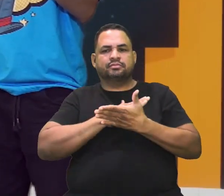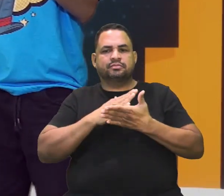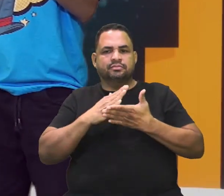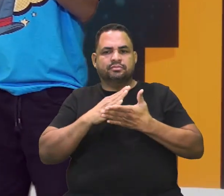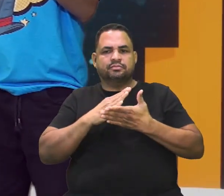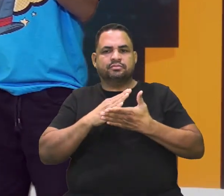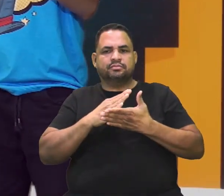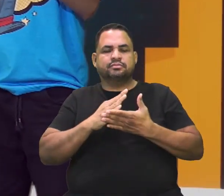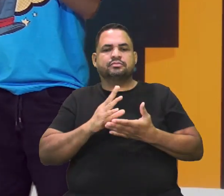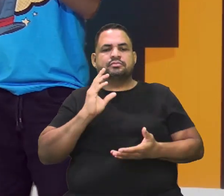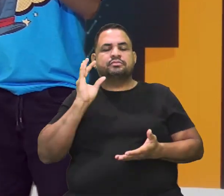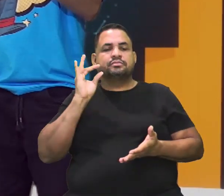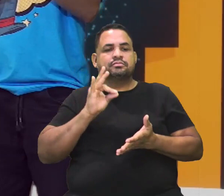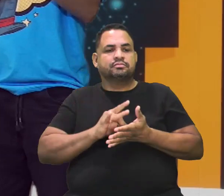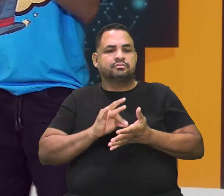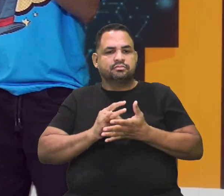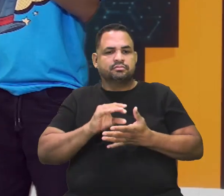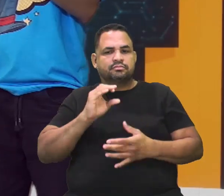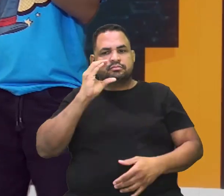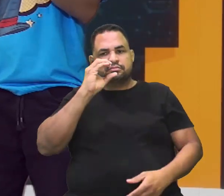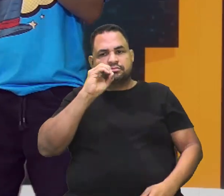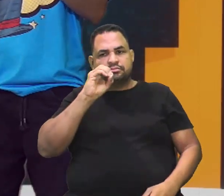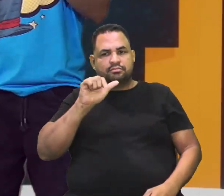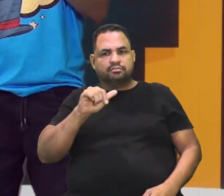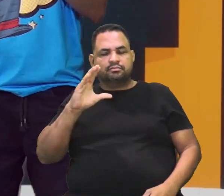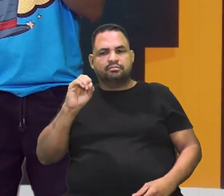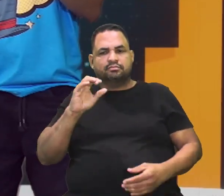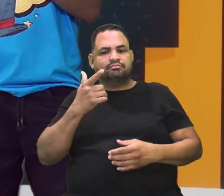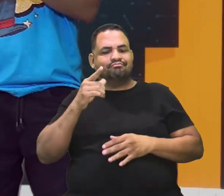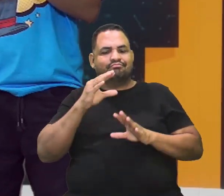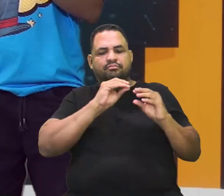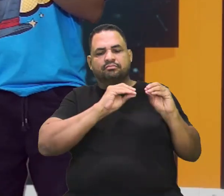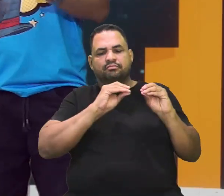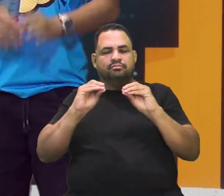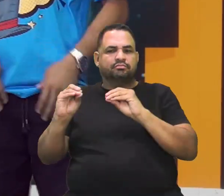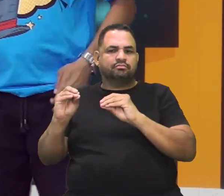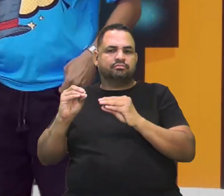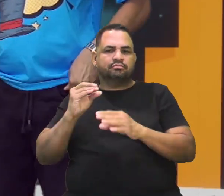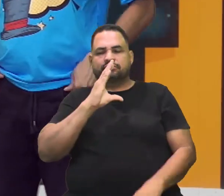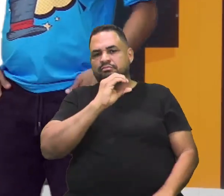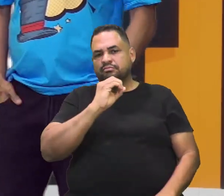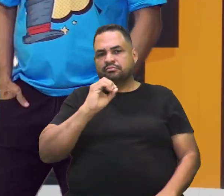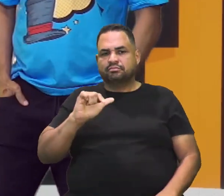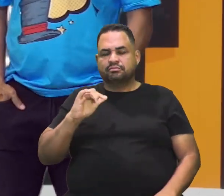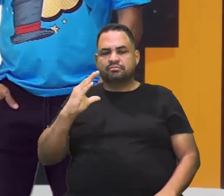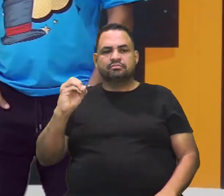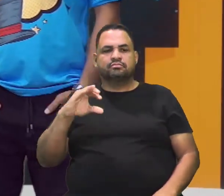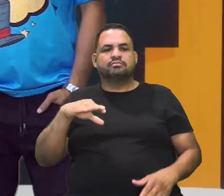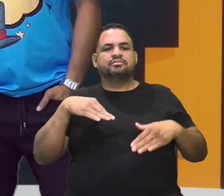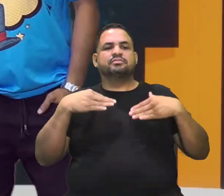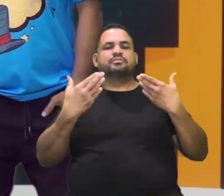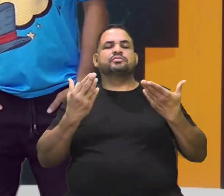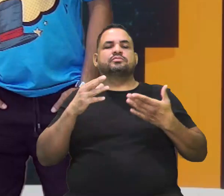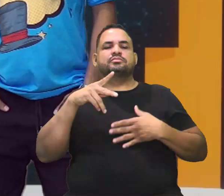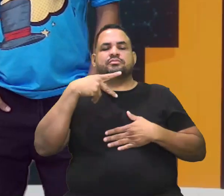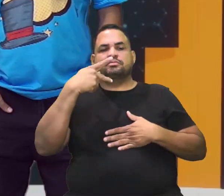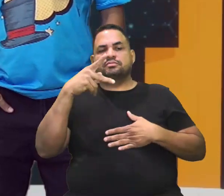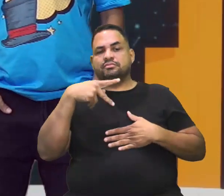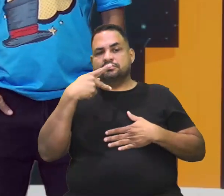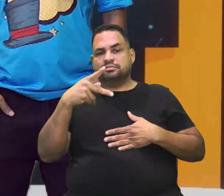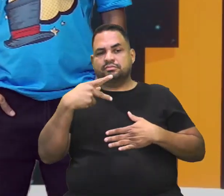comecinho da parábola mesmo, no ponto 0, 0. Ele não tem um deslocamento do 0, 0. Pois é. E quando a gente fala